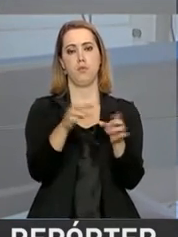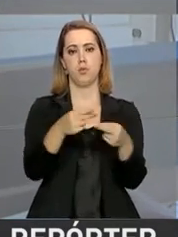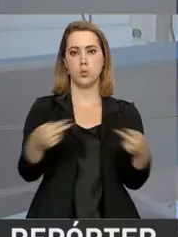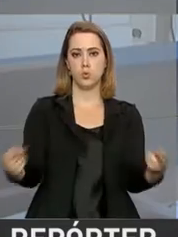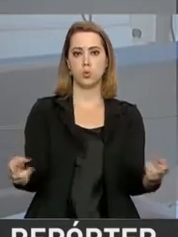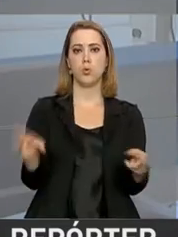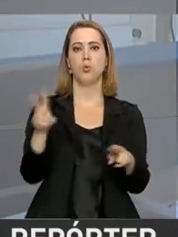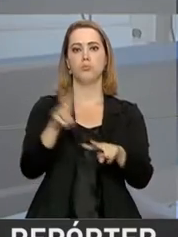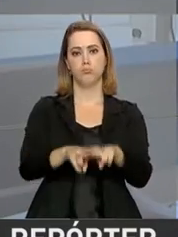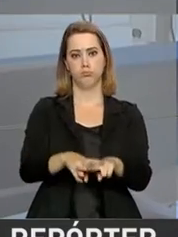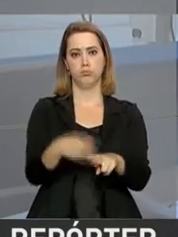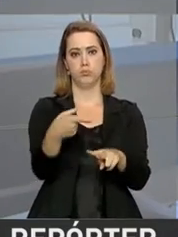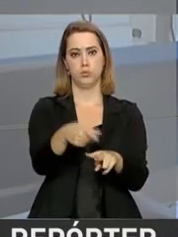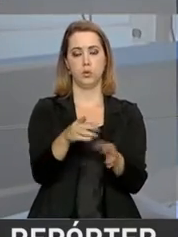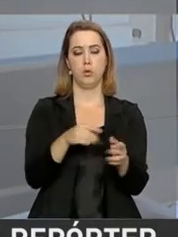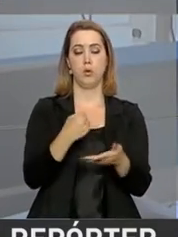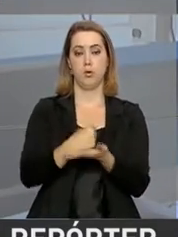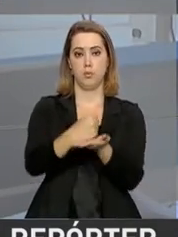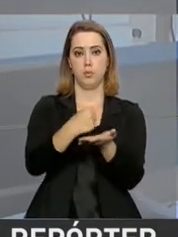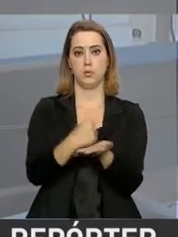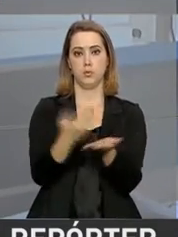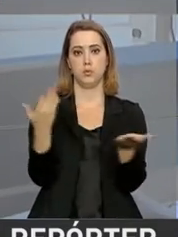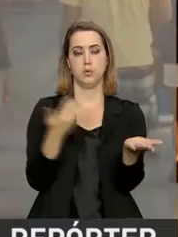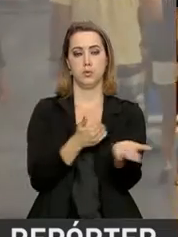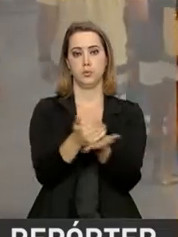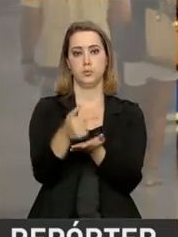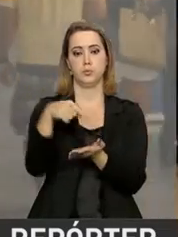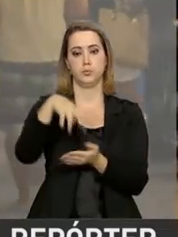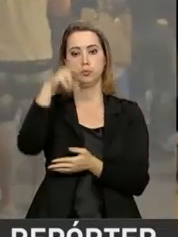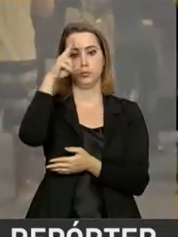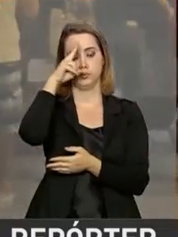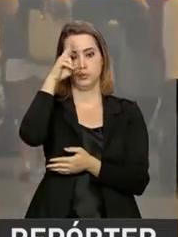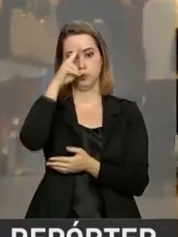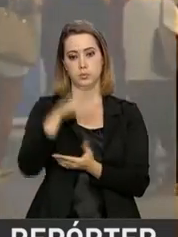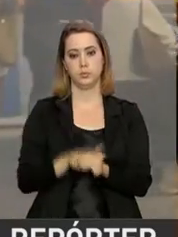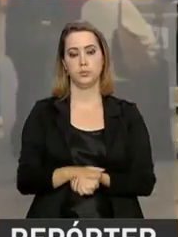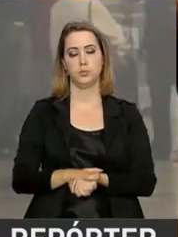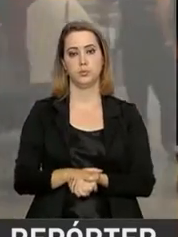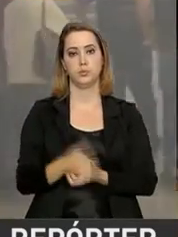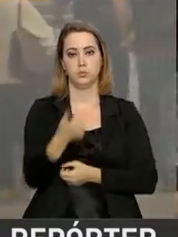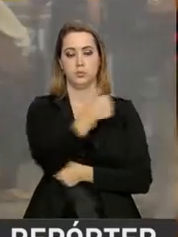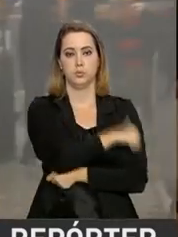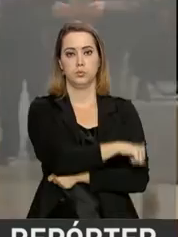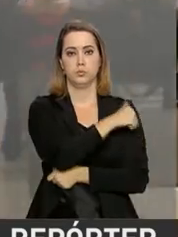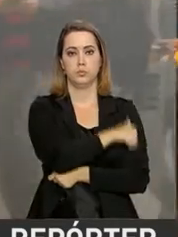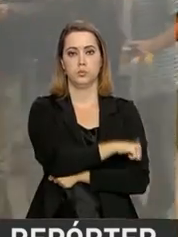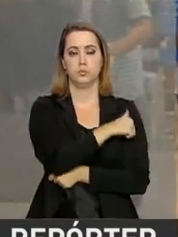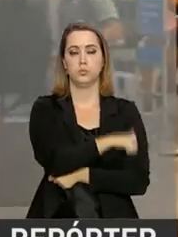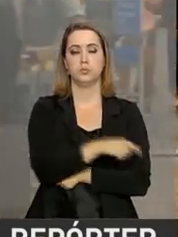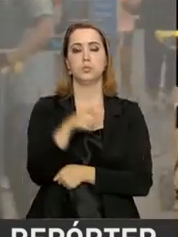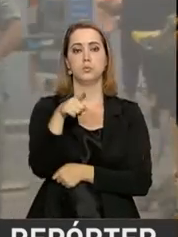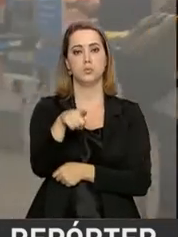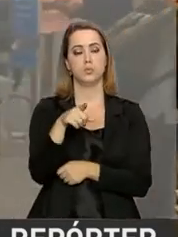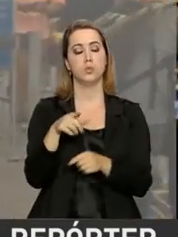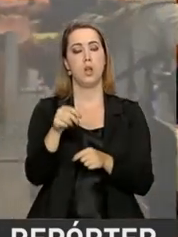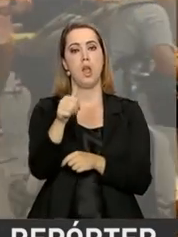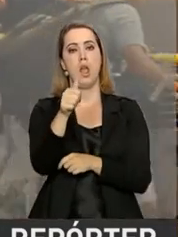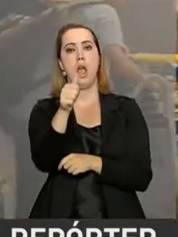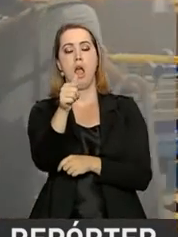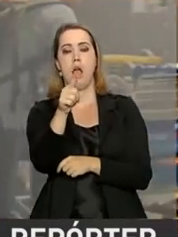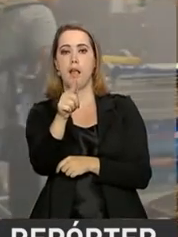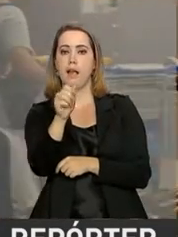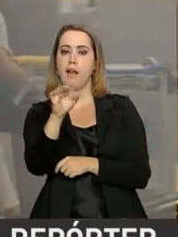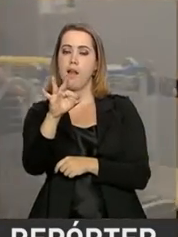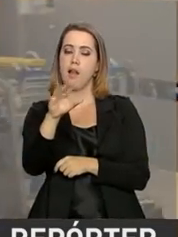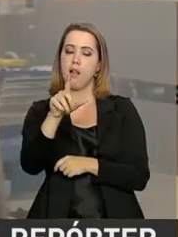exposição dos produtos começou nesta segunda feira o aeroporto internacional do rio de janeiro/galeão é o